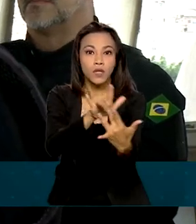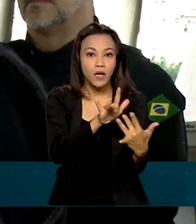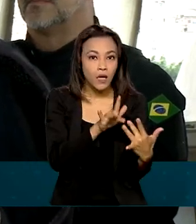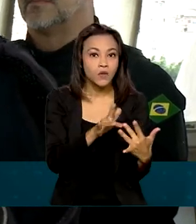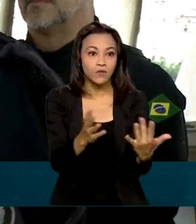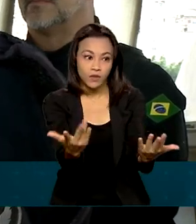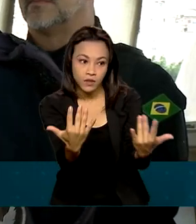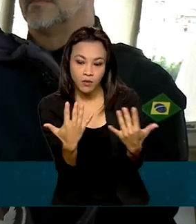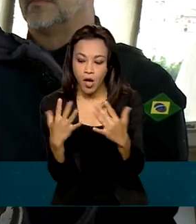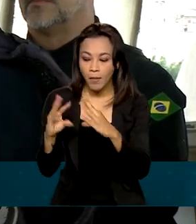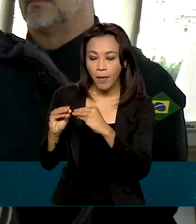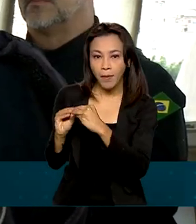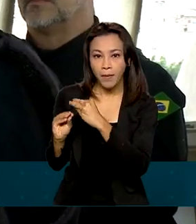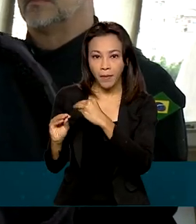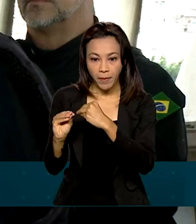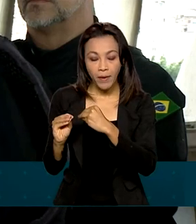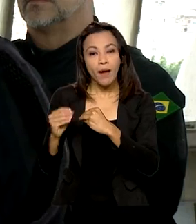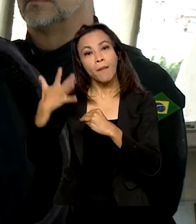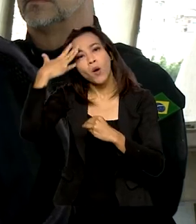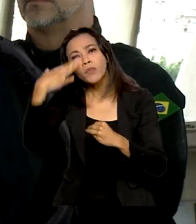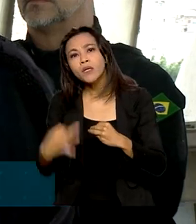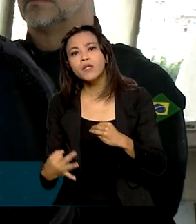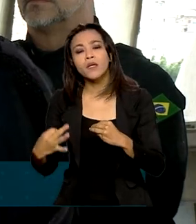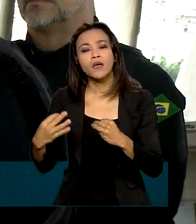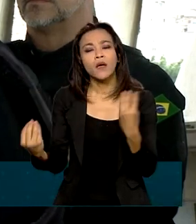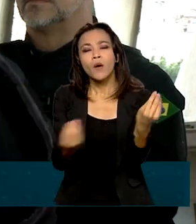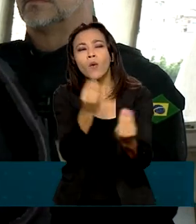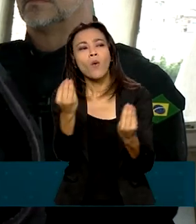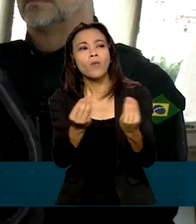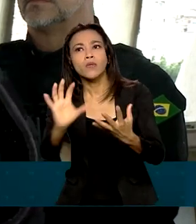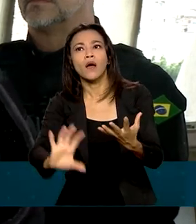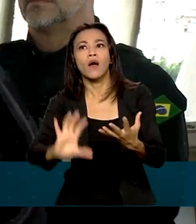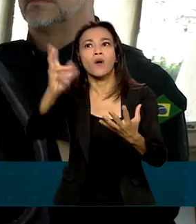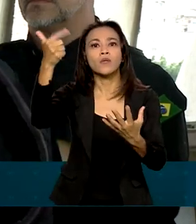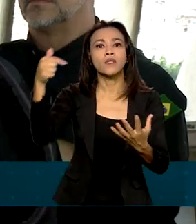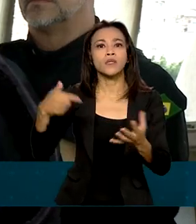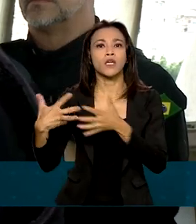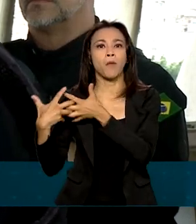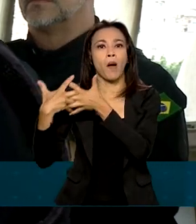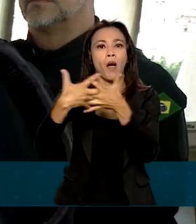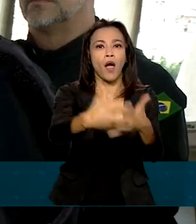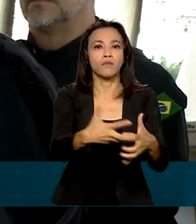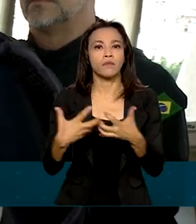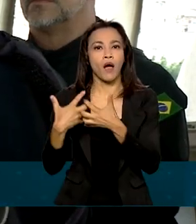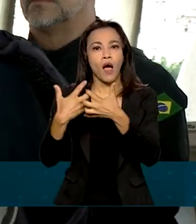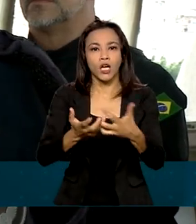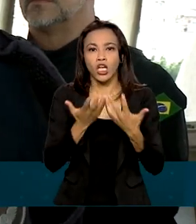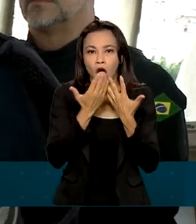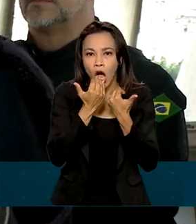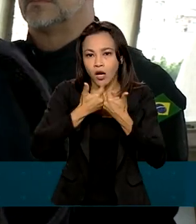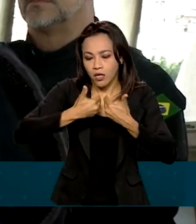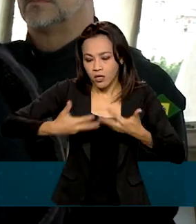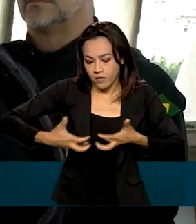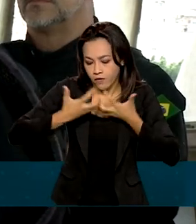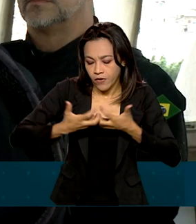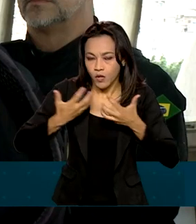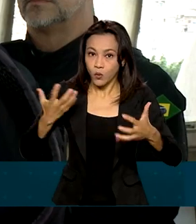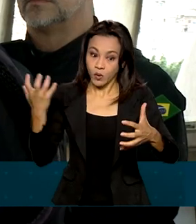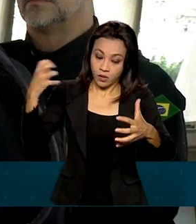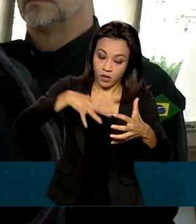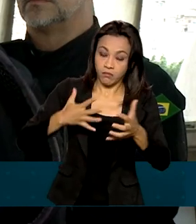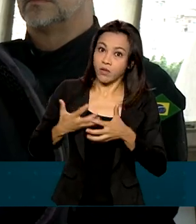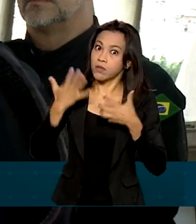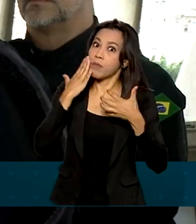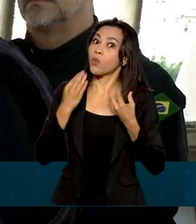Polícia Rodoviária, ela vai procurar entender melhor como é que está acontecendo o transporte de verdura, não é? Conversar mais com os permissionários e com